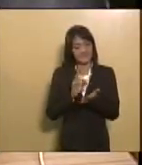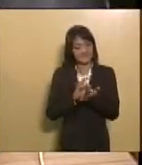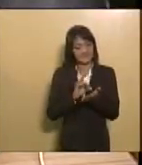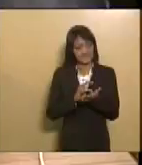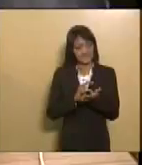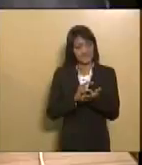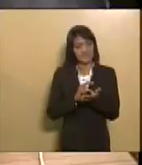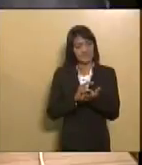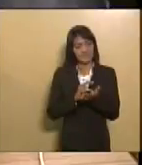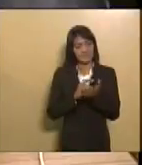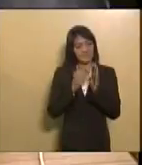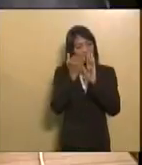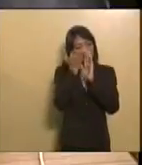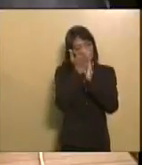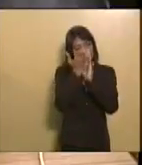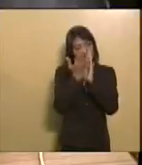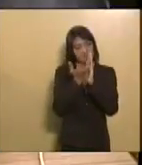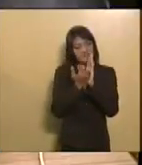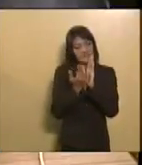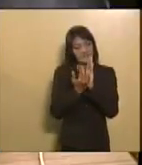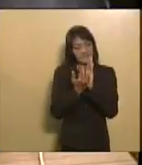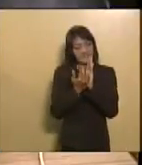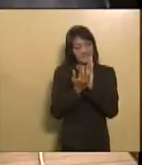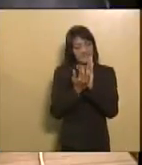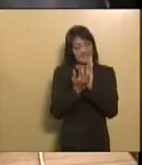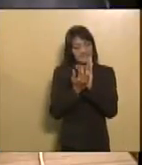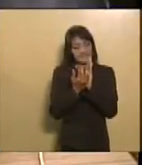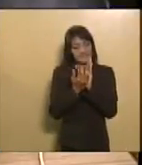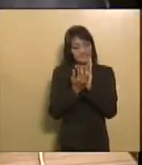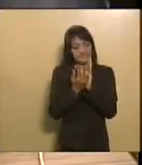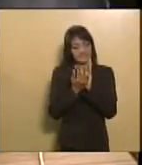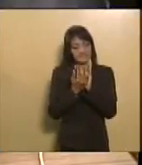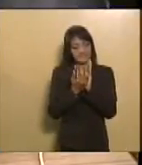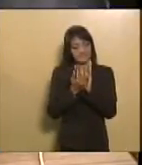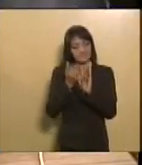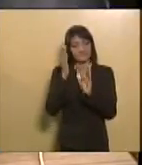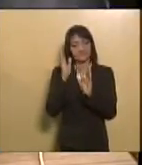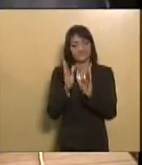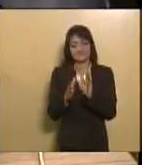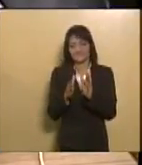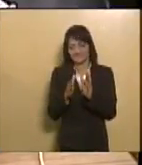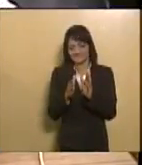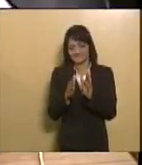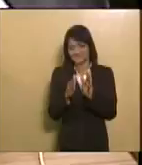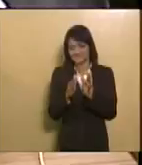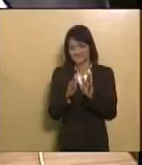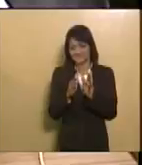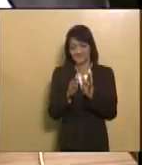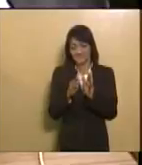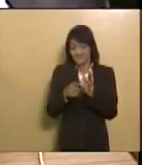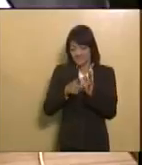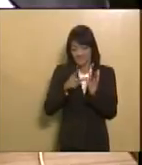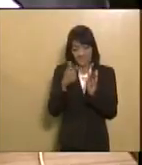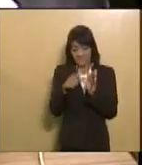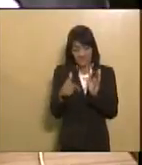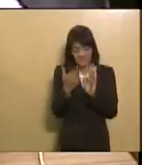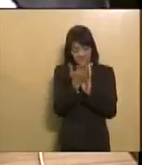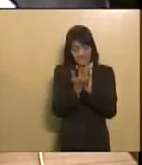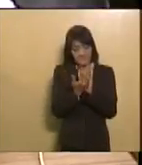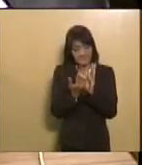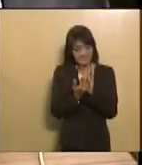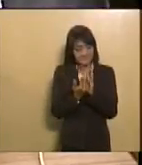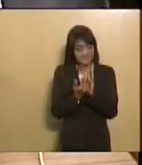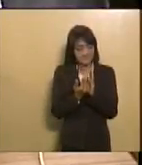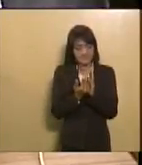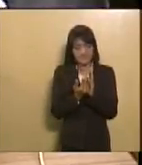daí, planejamento. E a gente tem dito ao longo da história que sem planejamento não